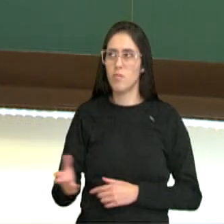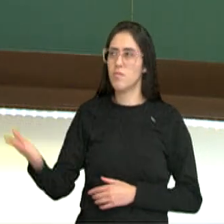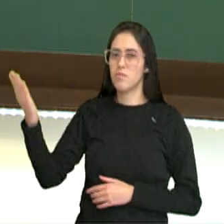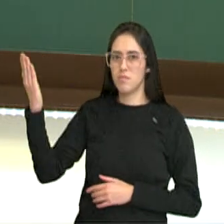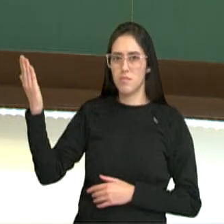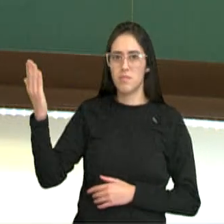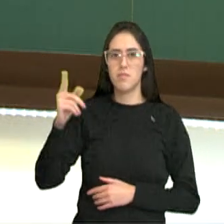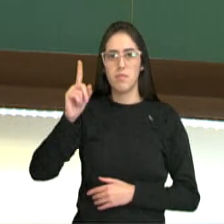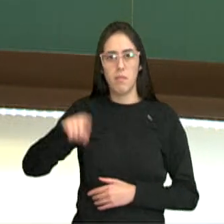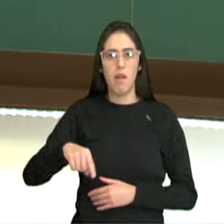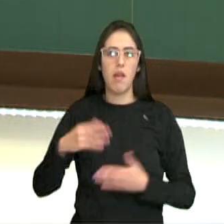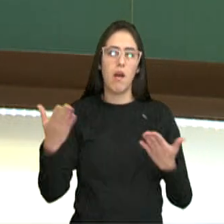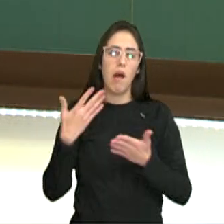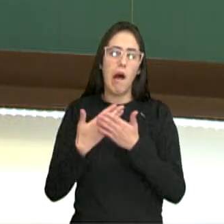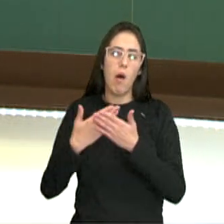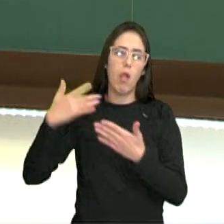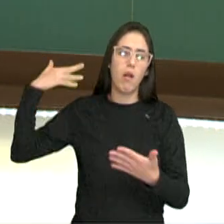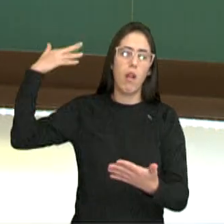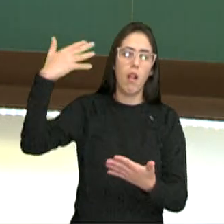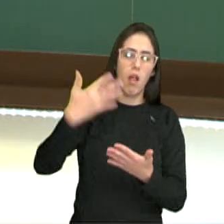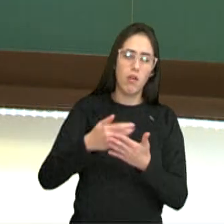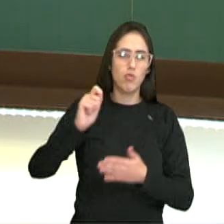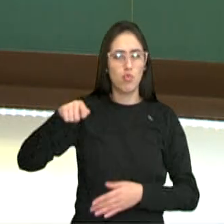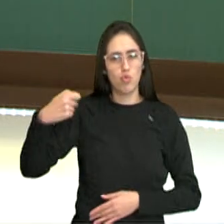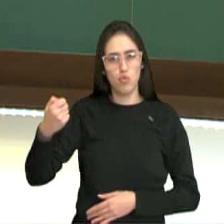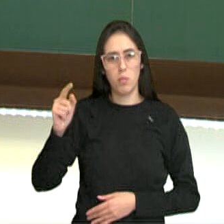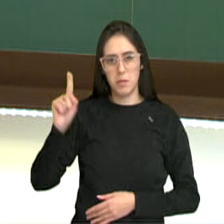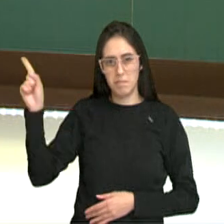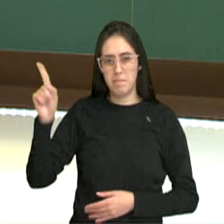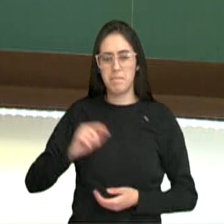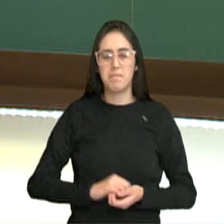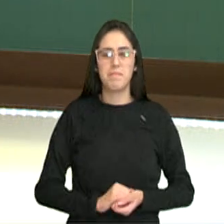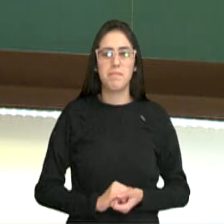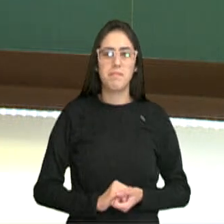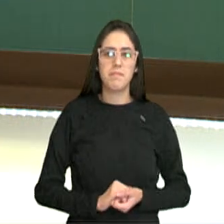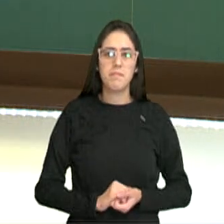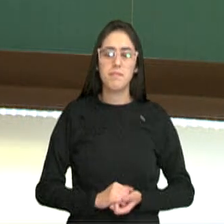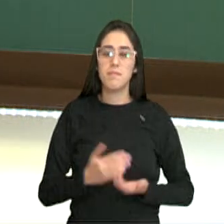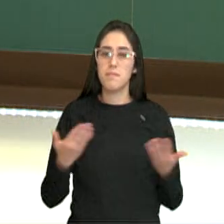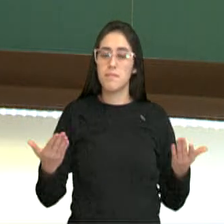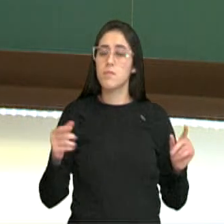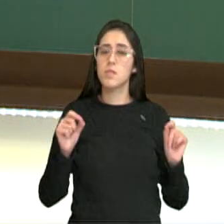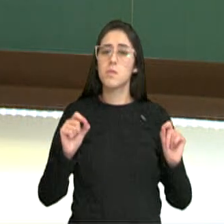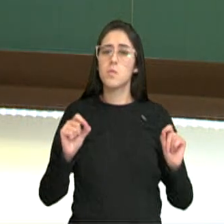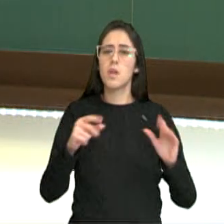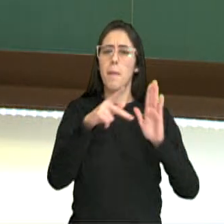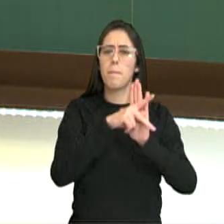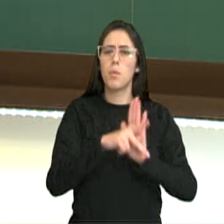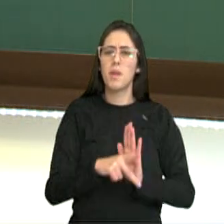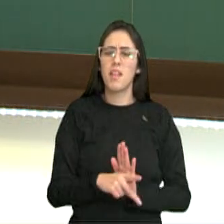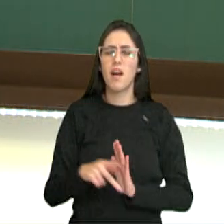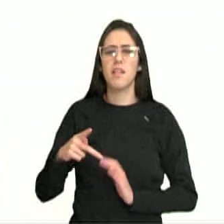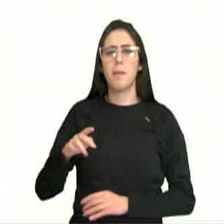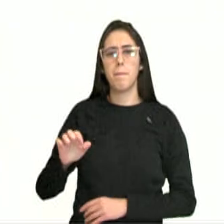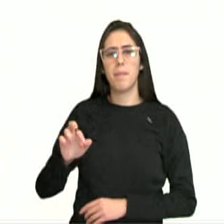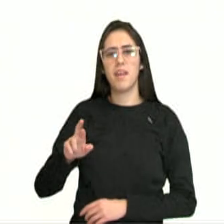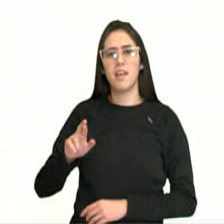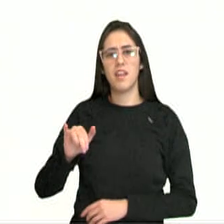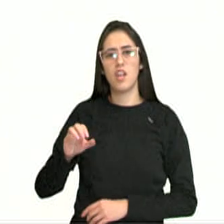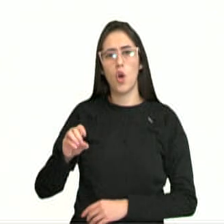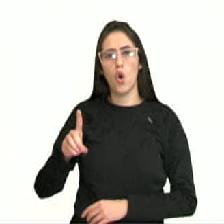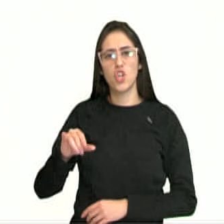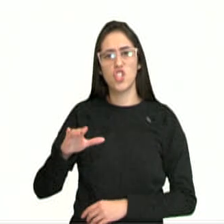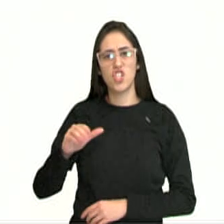nossa coleção de aulas sobre a tabela periódica. Então, o que são as propriedades periódicas? Relembrando,